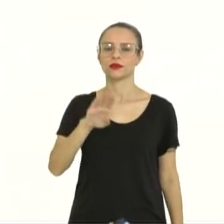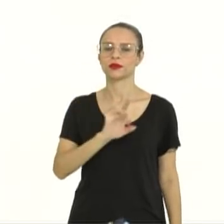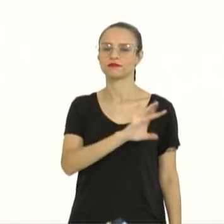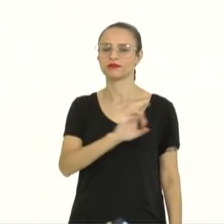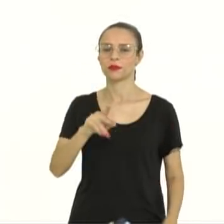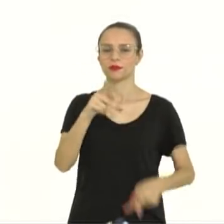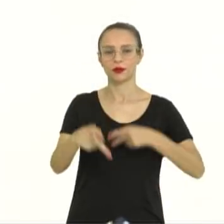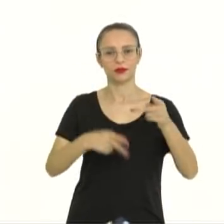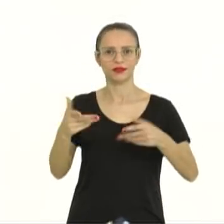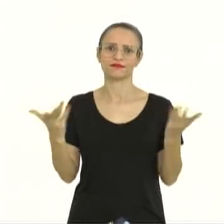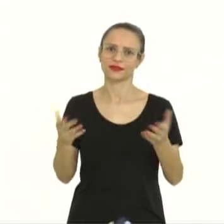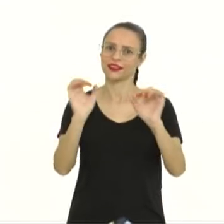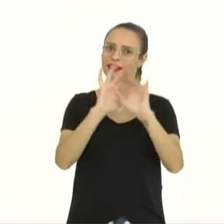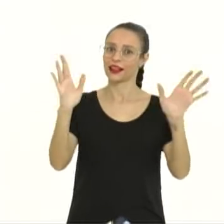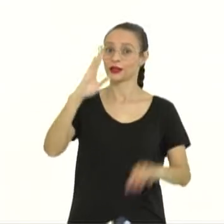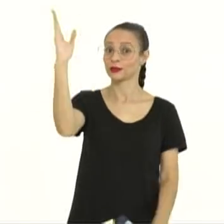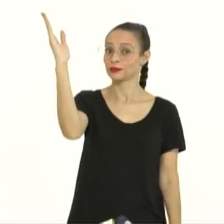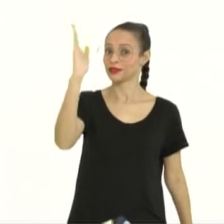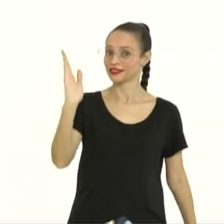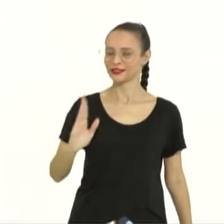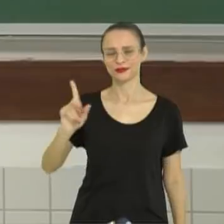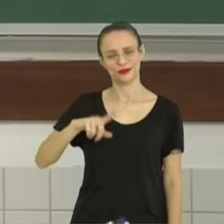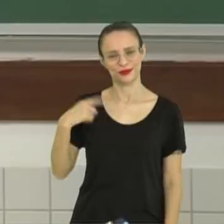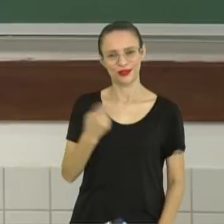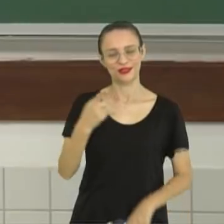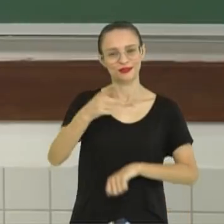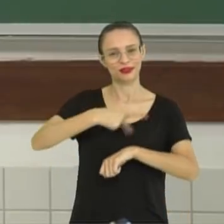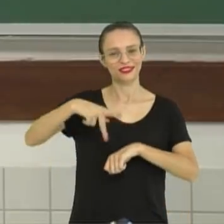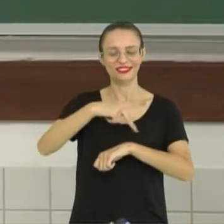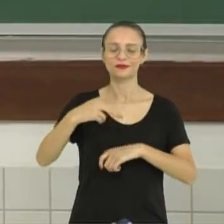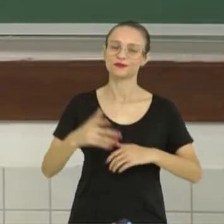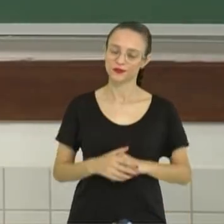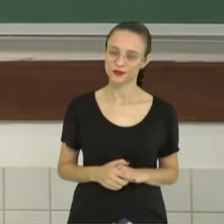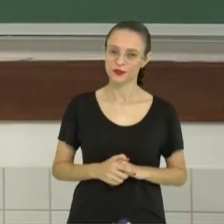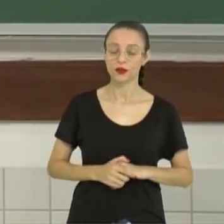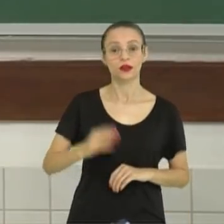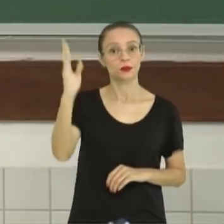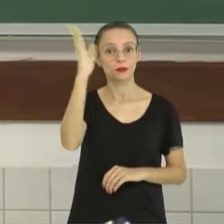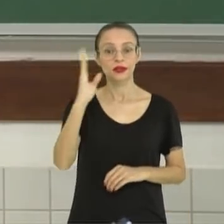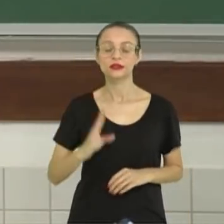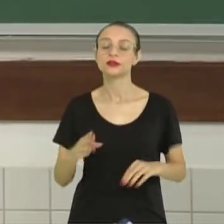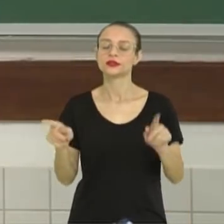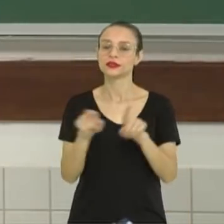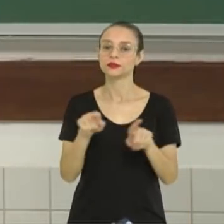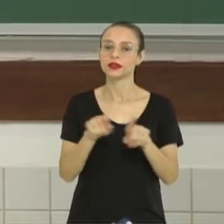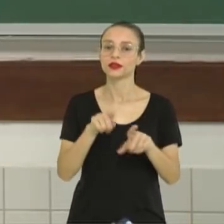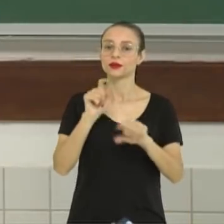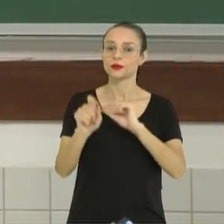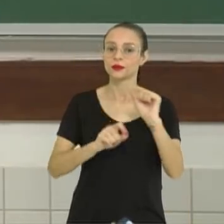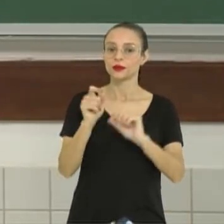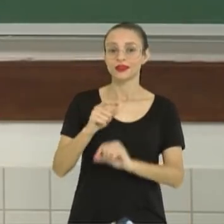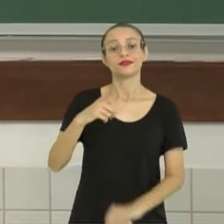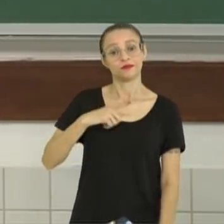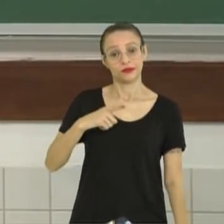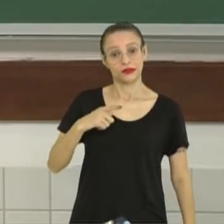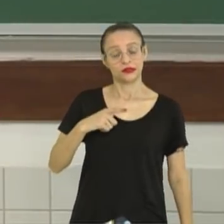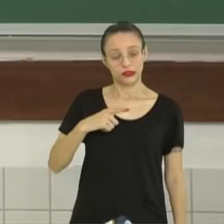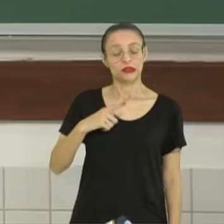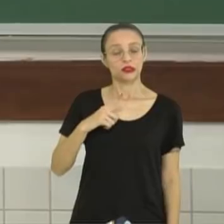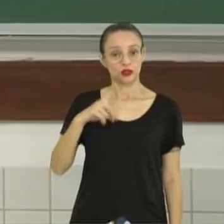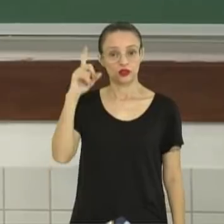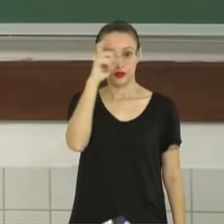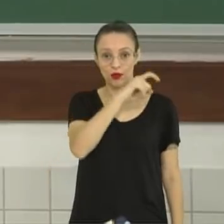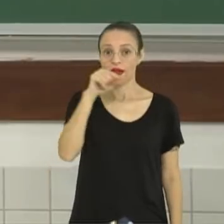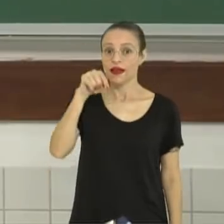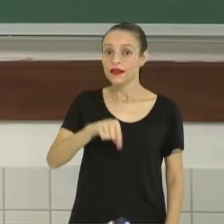estamos falando do Brasil, o nosso país, né? O Brasil é outra dificuldade que nós temos aqui no subcontinente, né, na